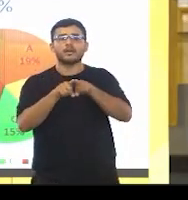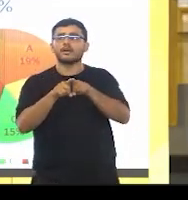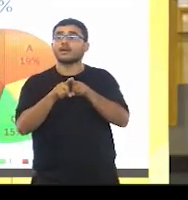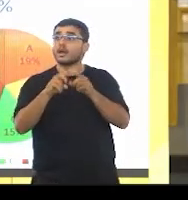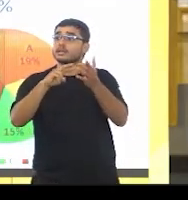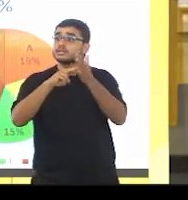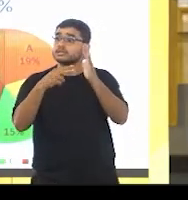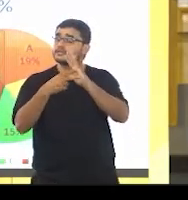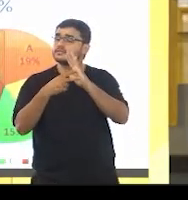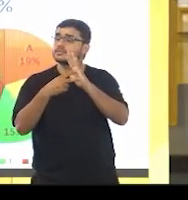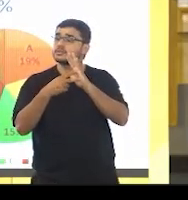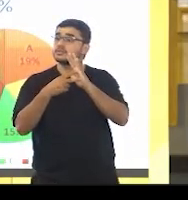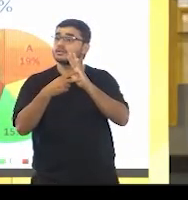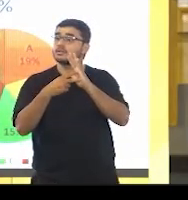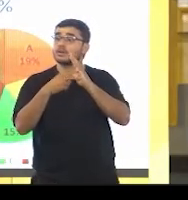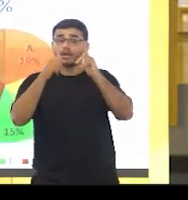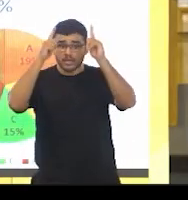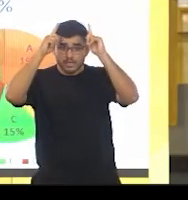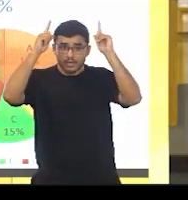que é que significa?